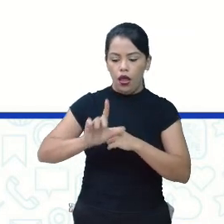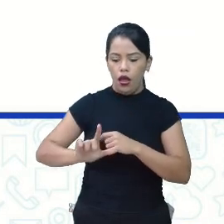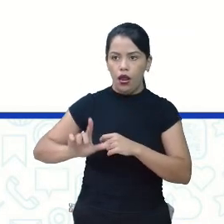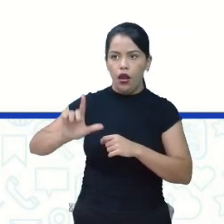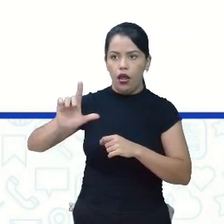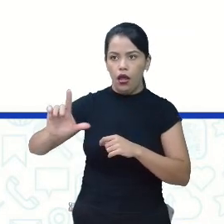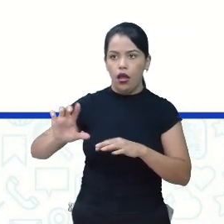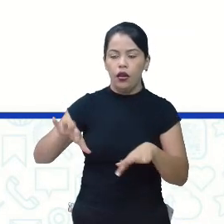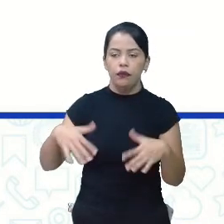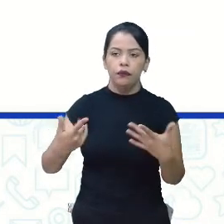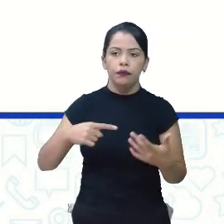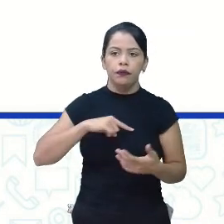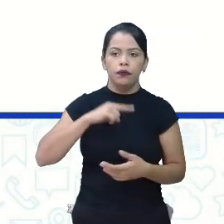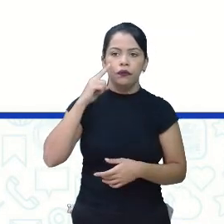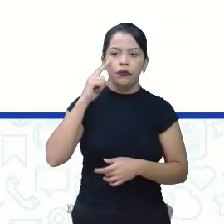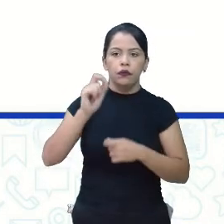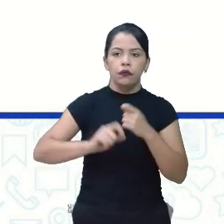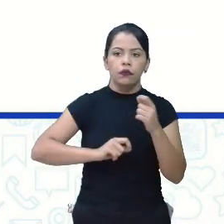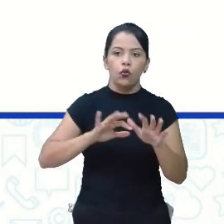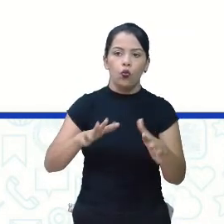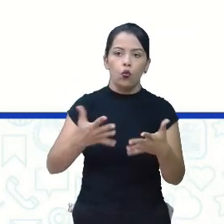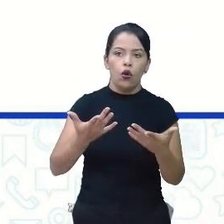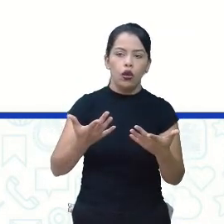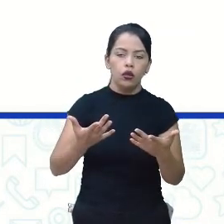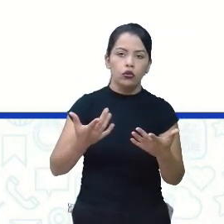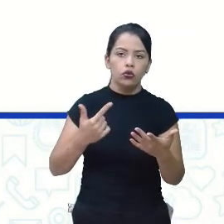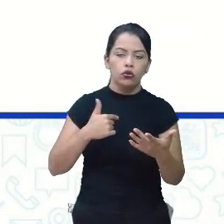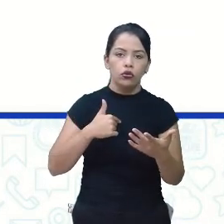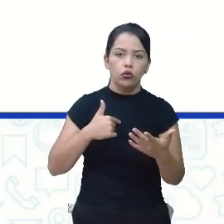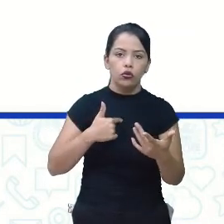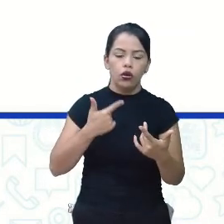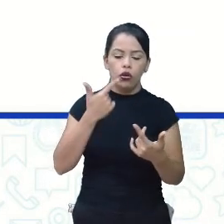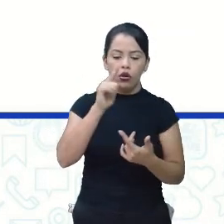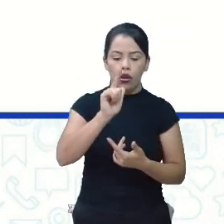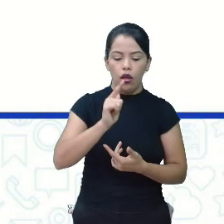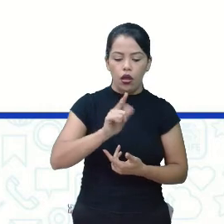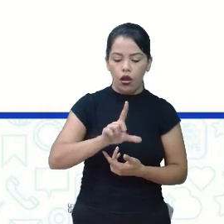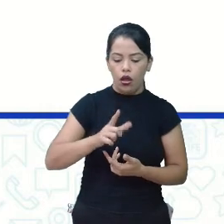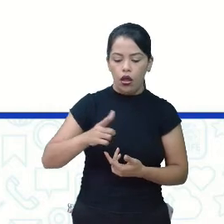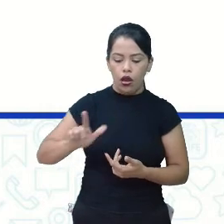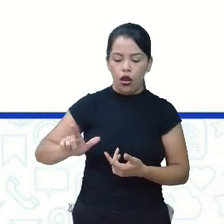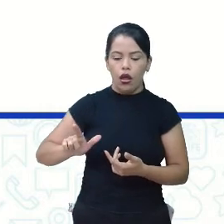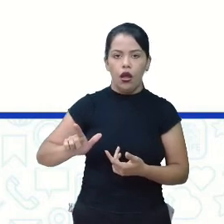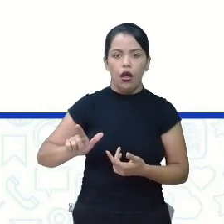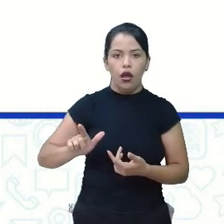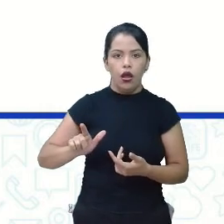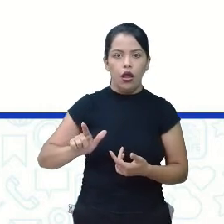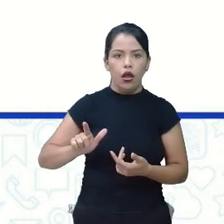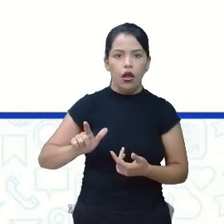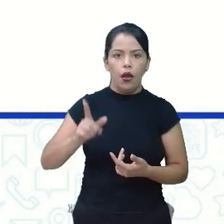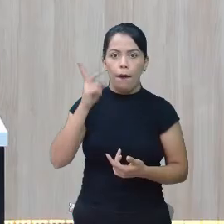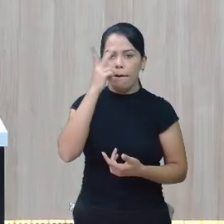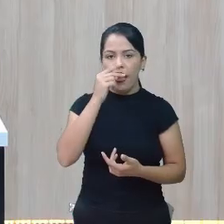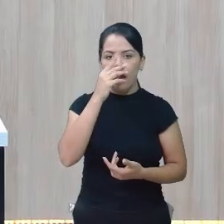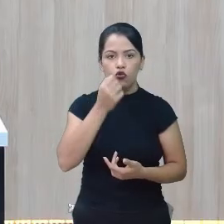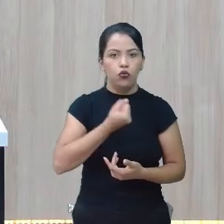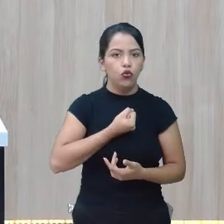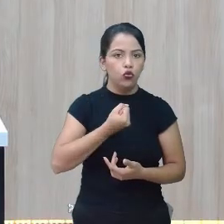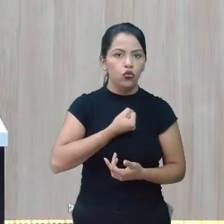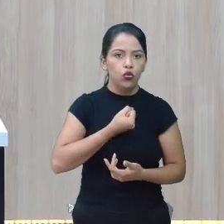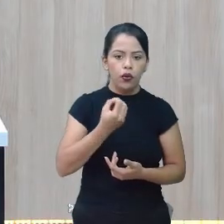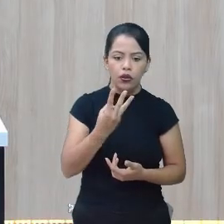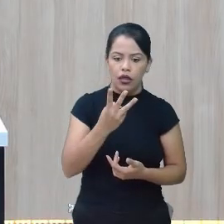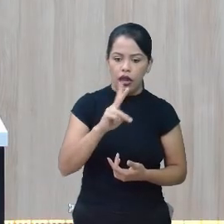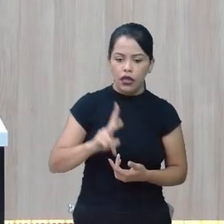aí a gente viu, quando eu multiplico o mesmo número ou a mesma letra 3 vezes, a gente vai ter esse número elevado ao cubo, tá